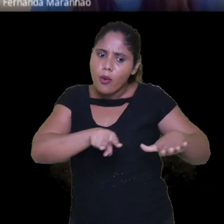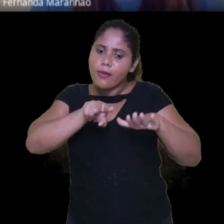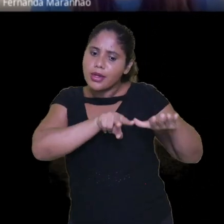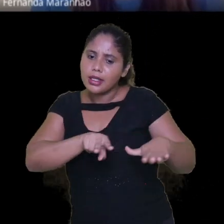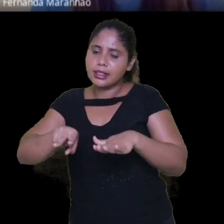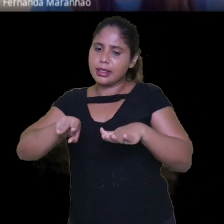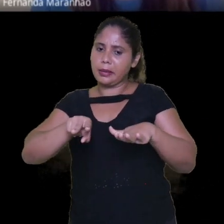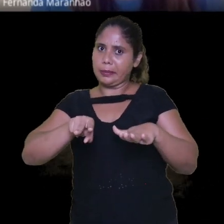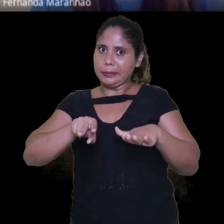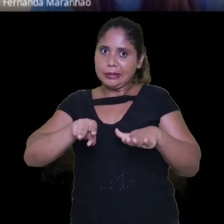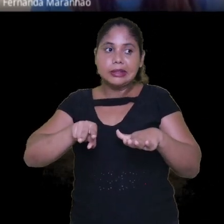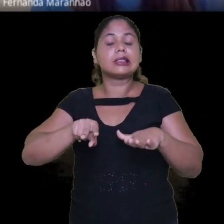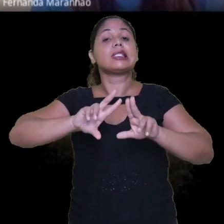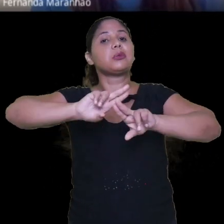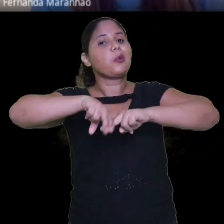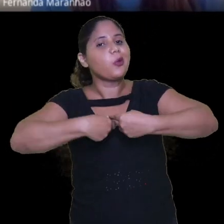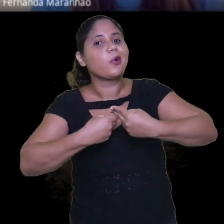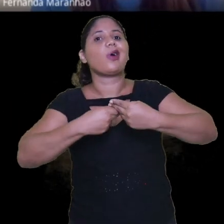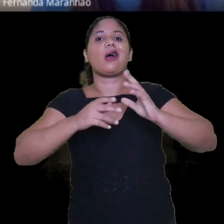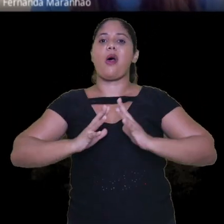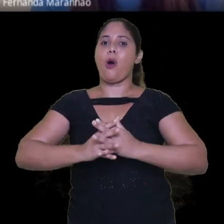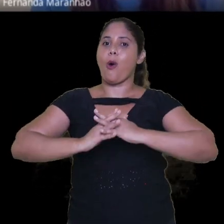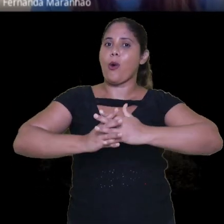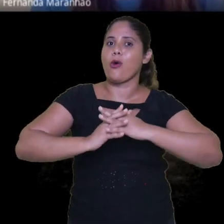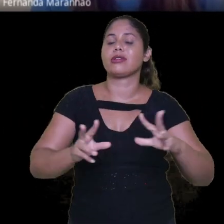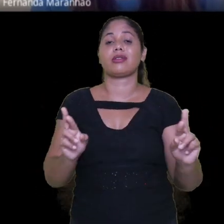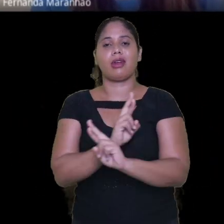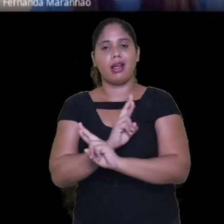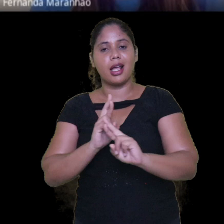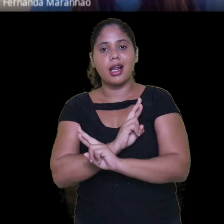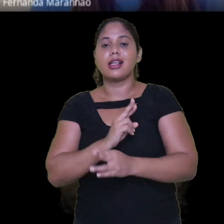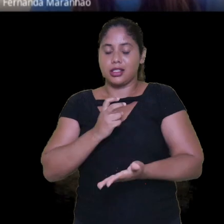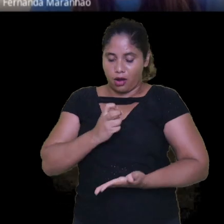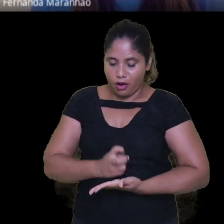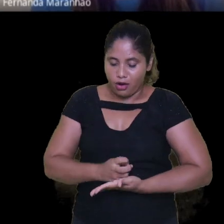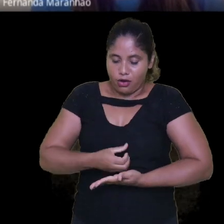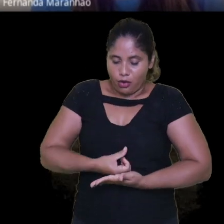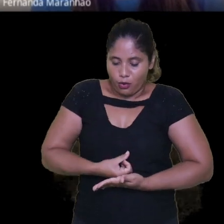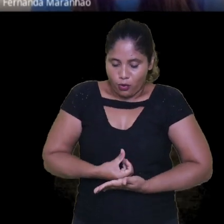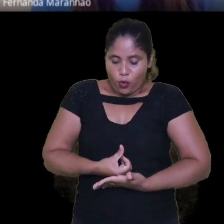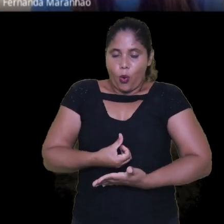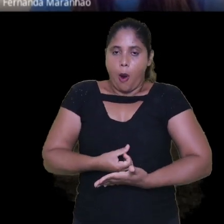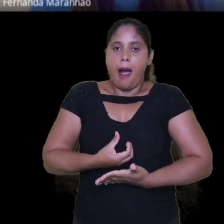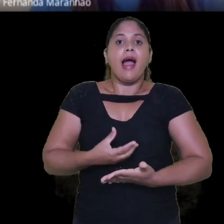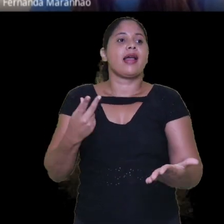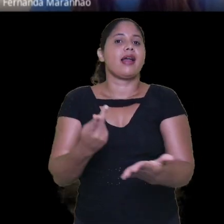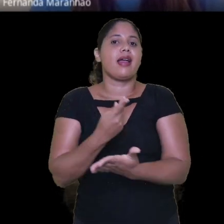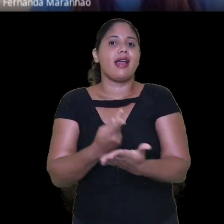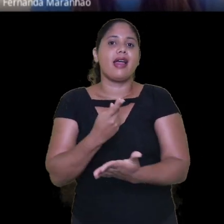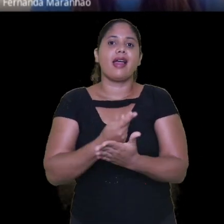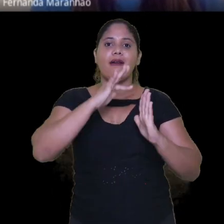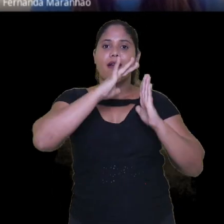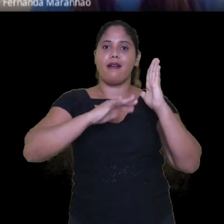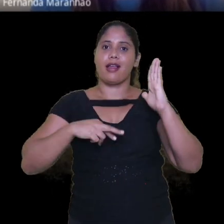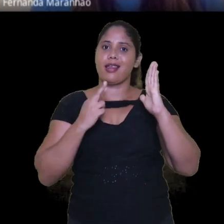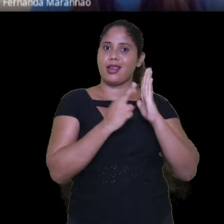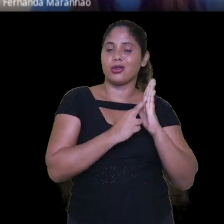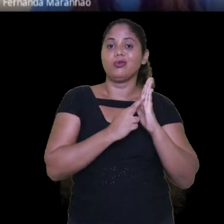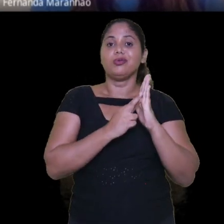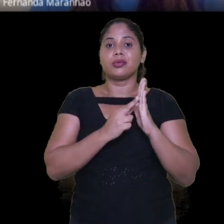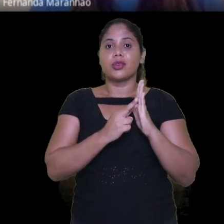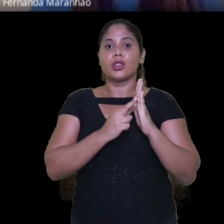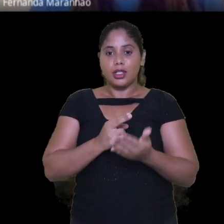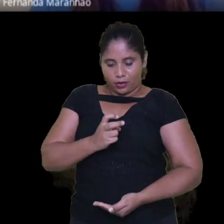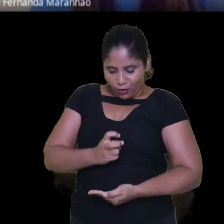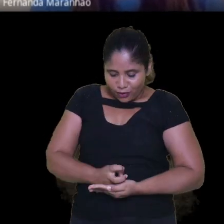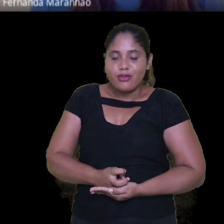uma restrição de crescimento, normalmente ele é um bebê simétrico, polocefálico e abdômen são de mesma proporção, não